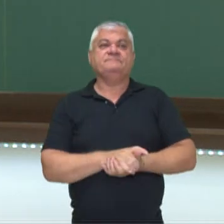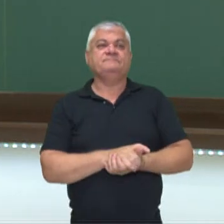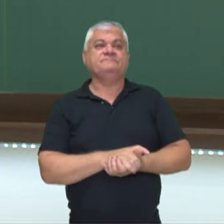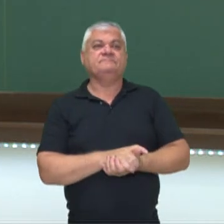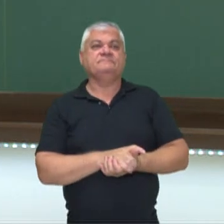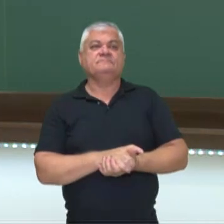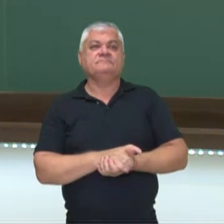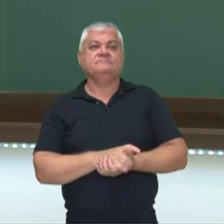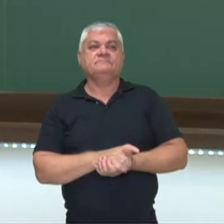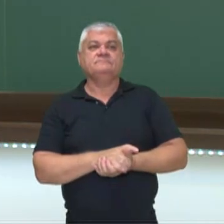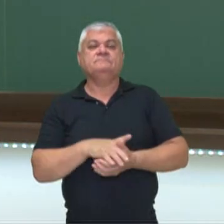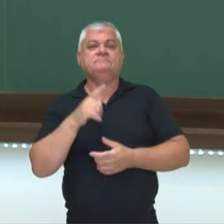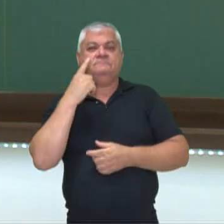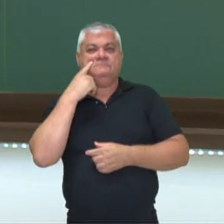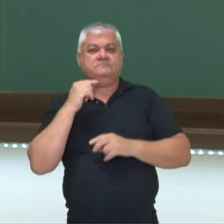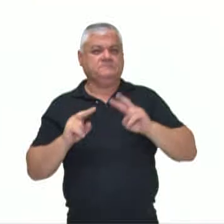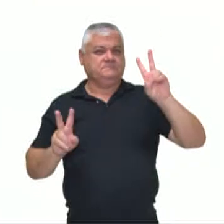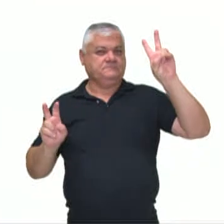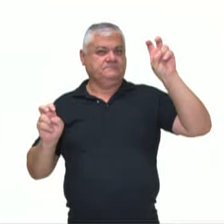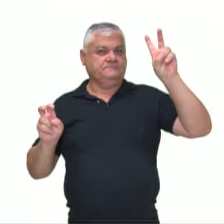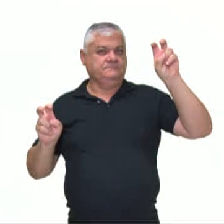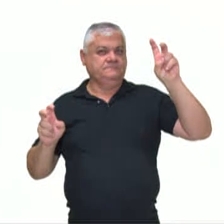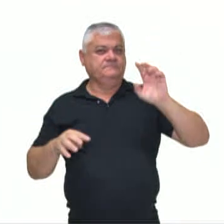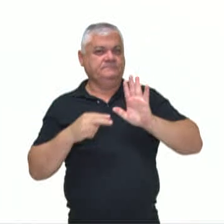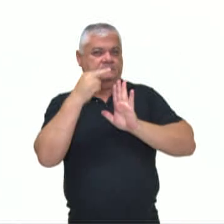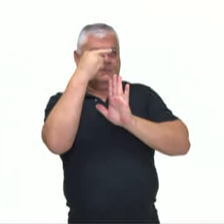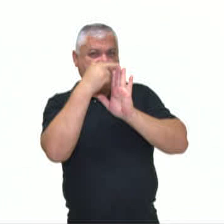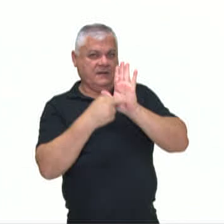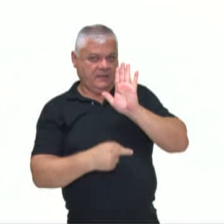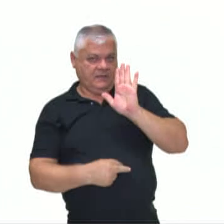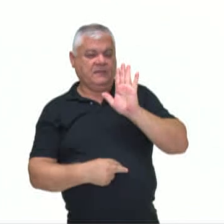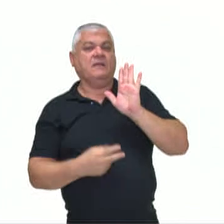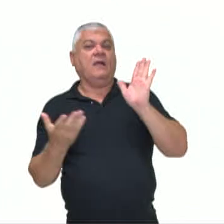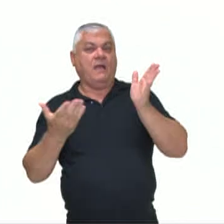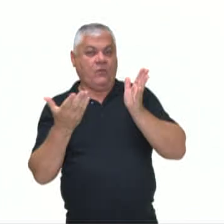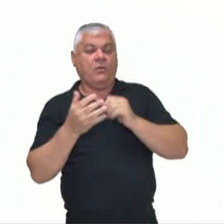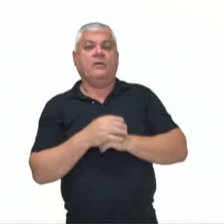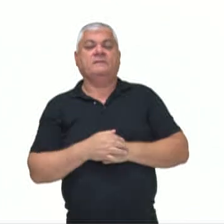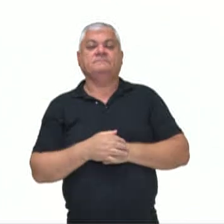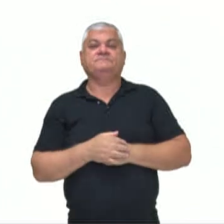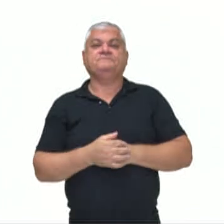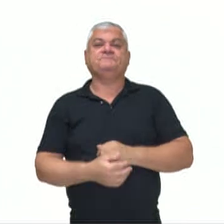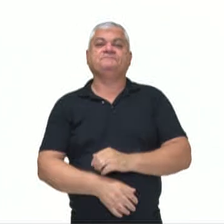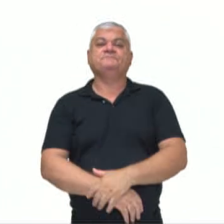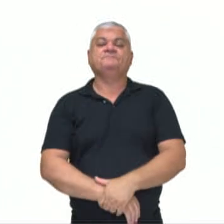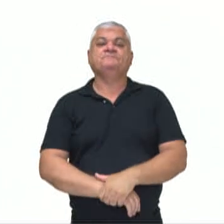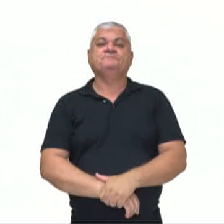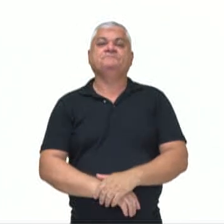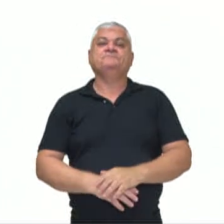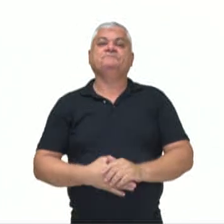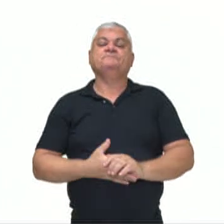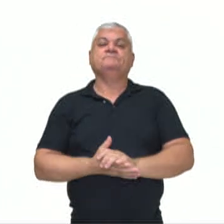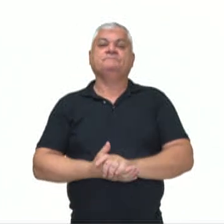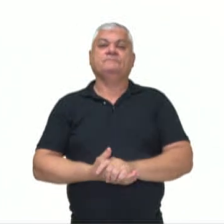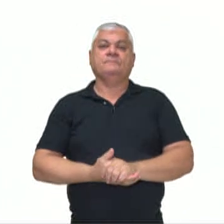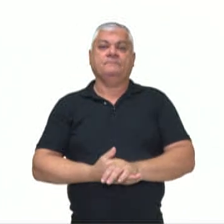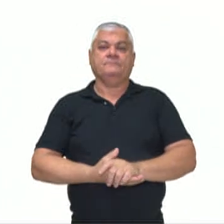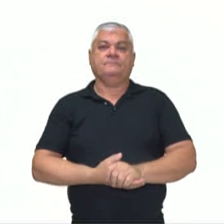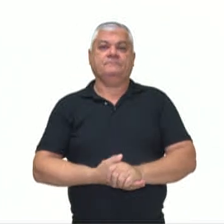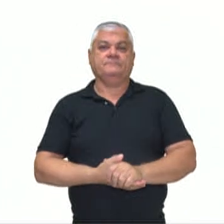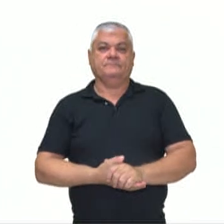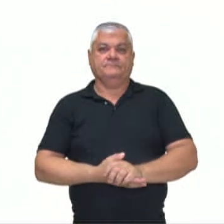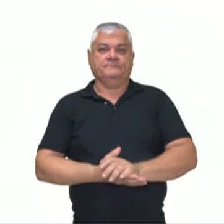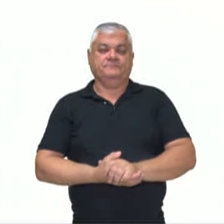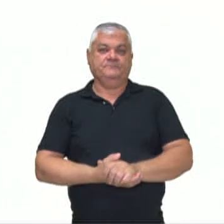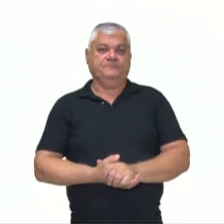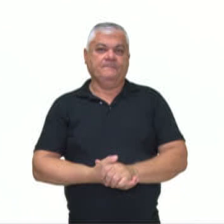vocês um fragmento de uma notícia que fala assim, tutea-me, não seas igualado. La mayoría de personas que hablan español, que